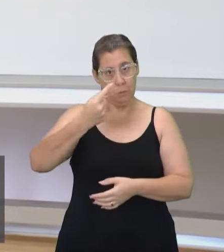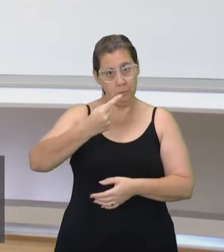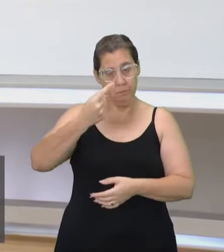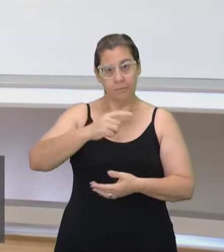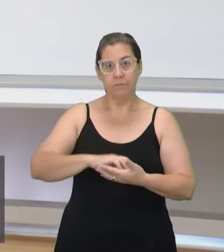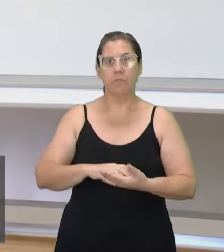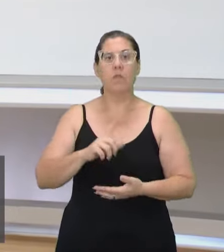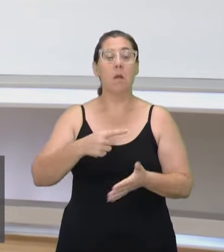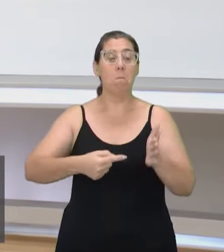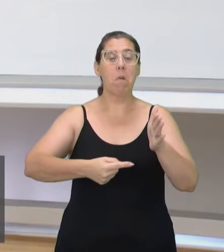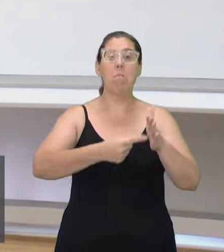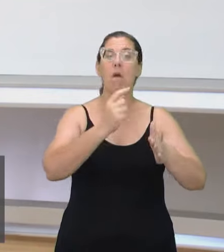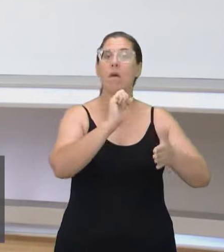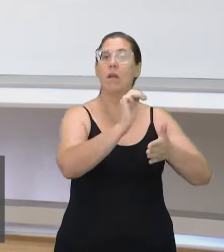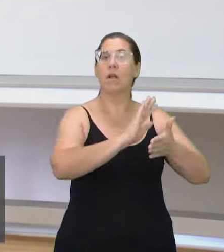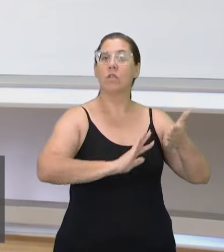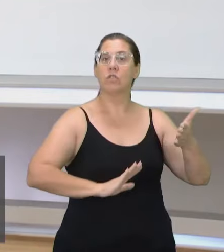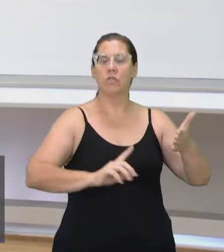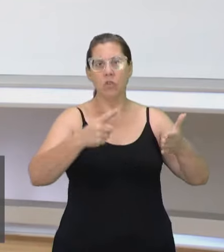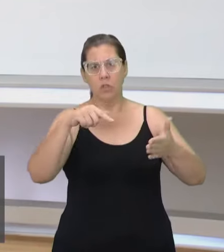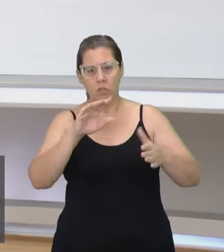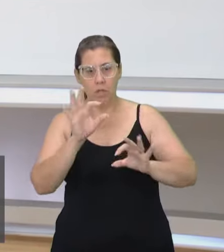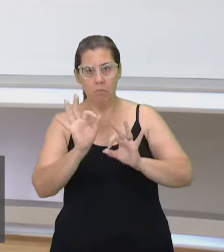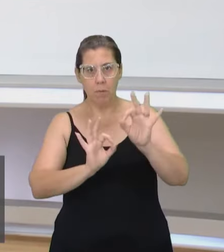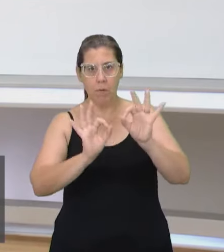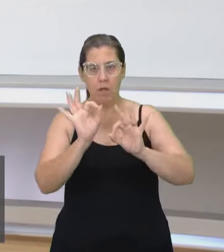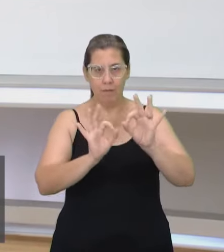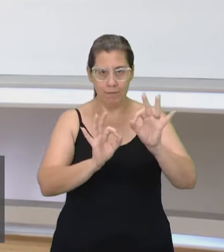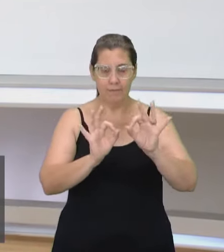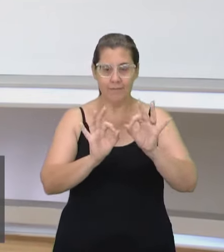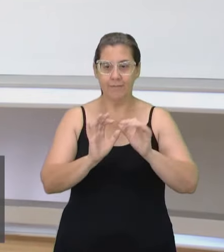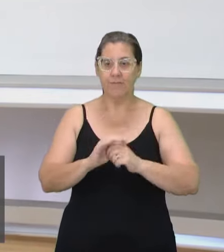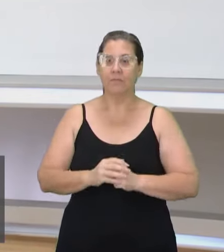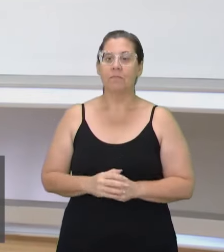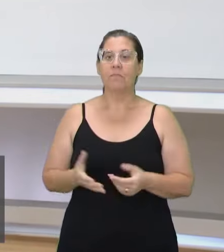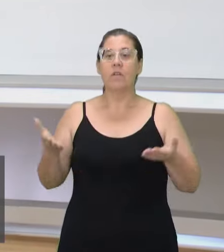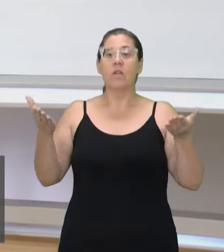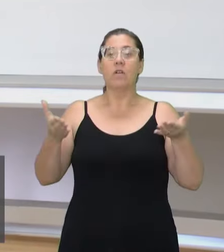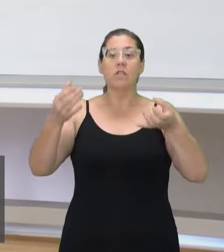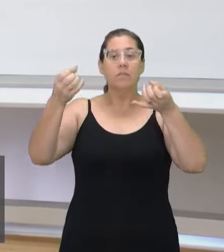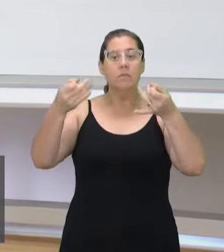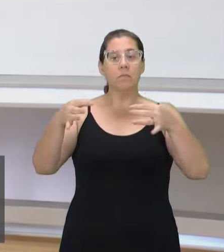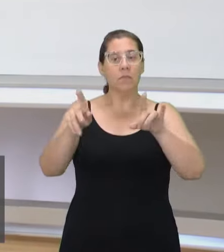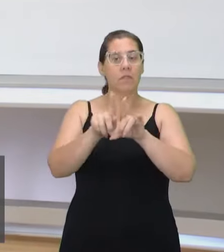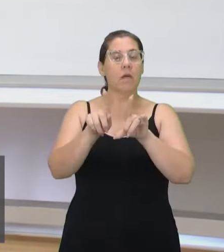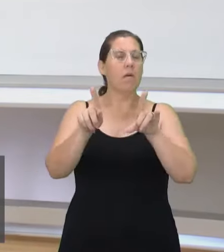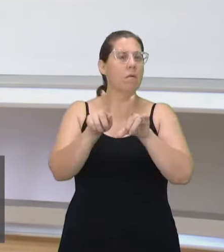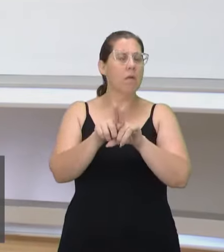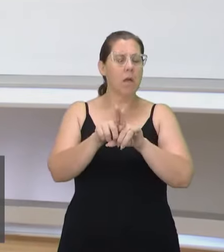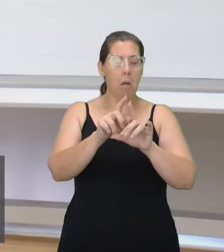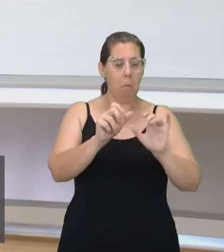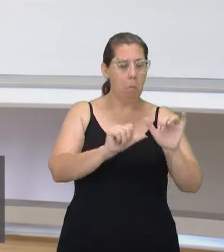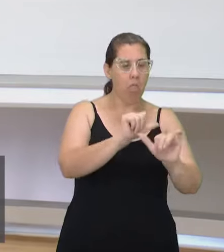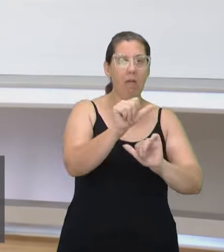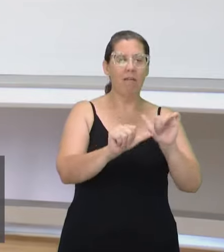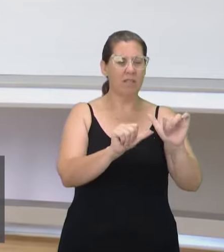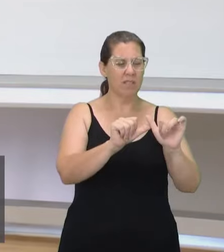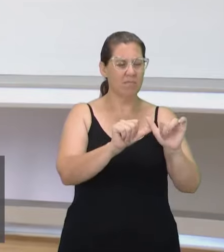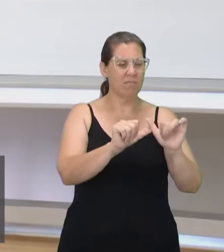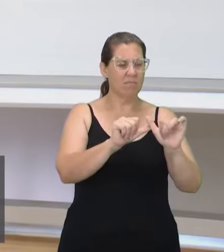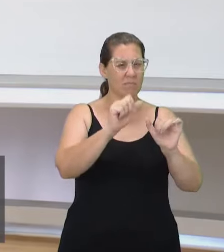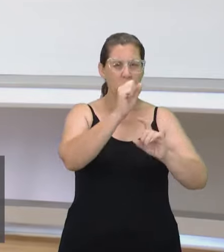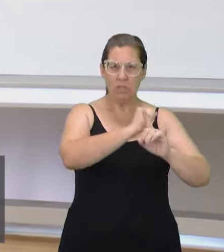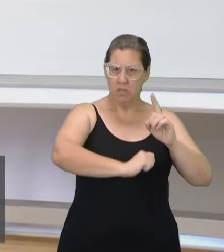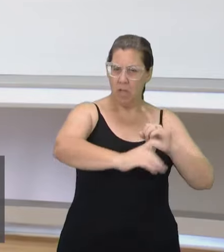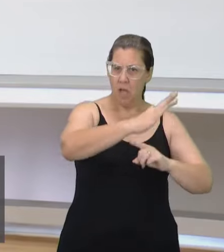Né? Então, é a primeira atividade que nós estamos fazendo. E hoje eu vou falar também sobre mudanças sociais. Né?